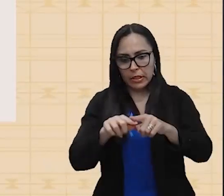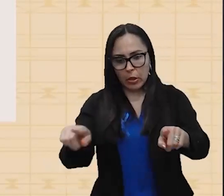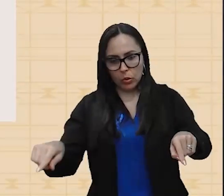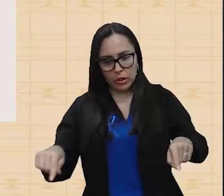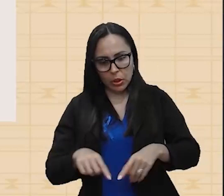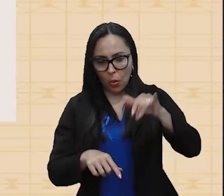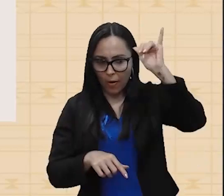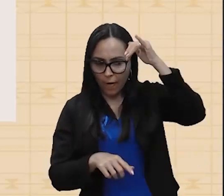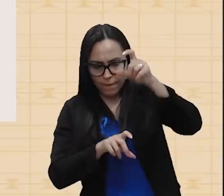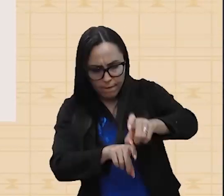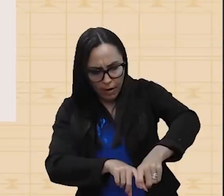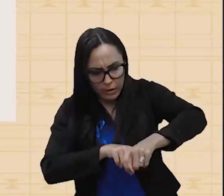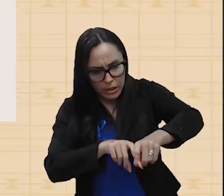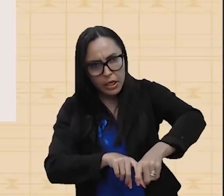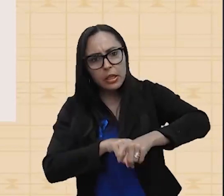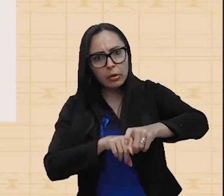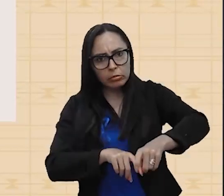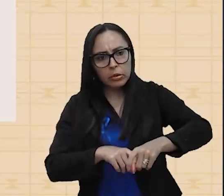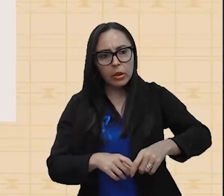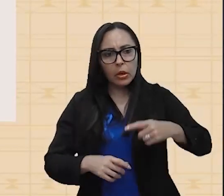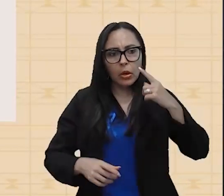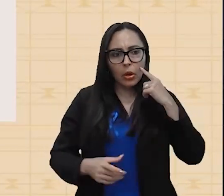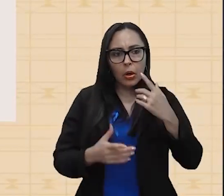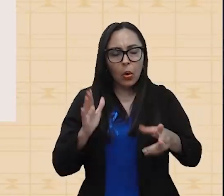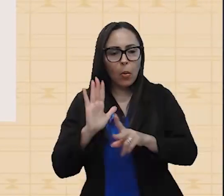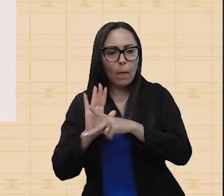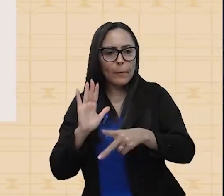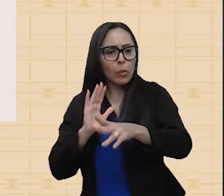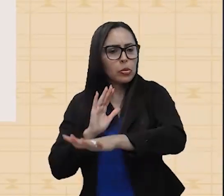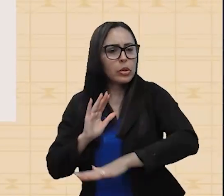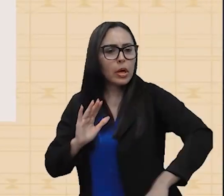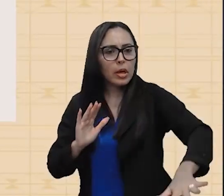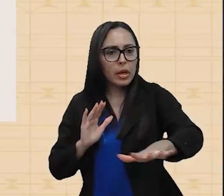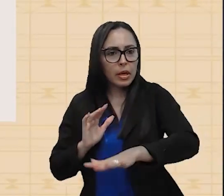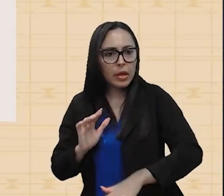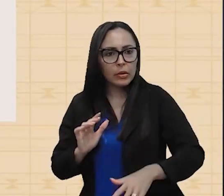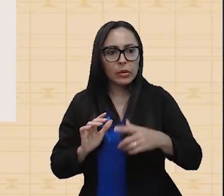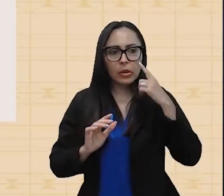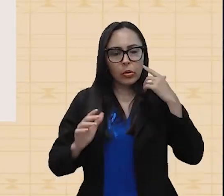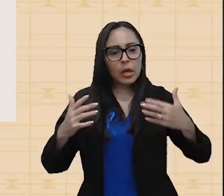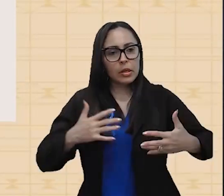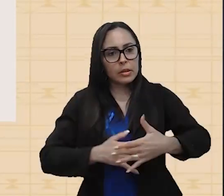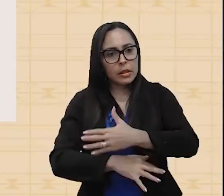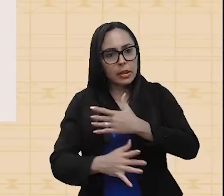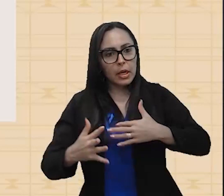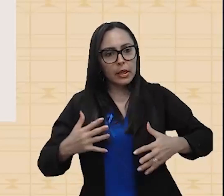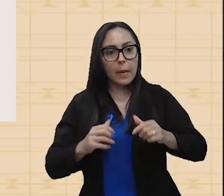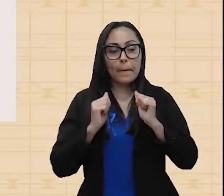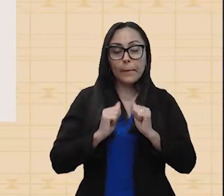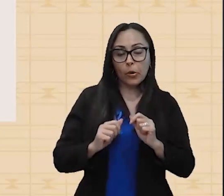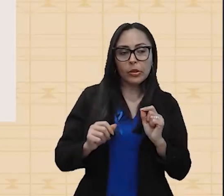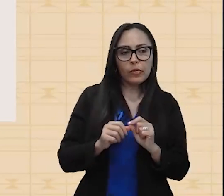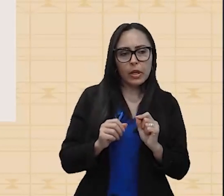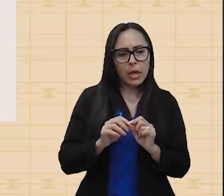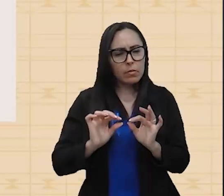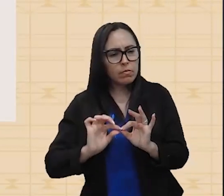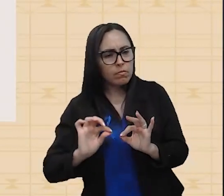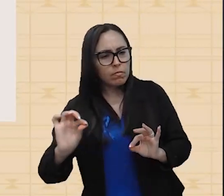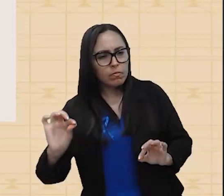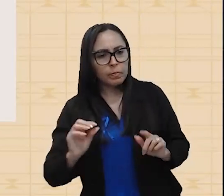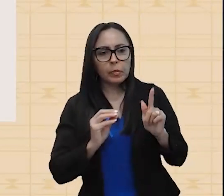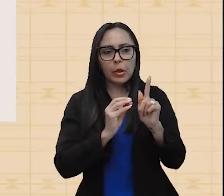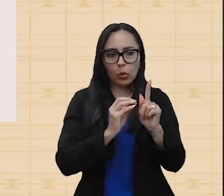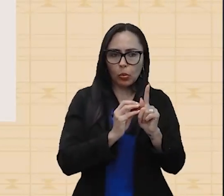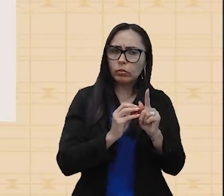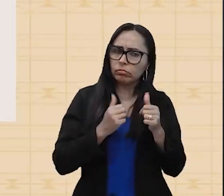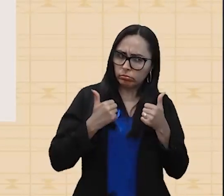fazenda, uma propriedade rural ou um próprio terreno adquirido aí na tua cidade, você pode fazer essa medida pelo Google Earth,